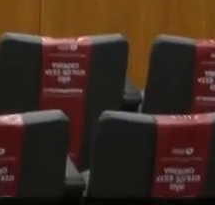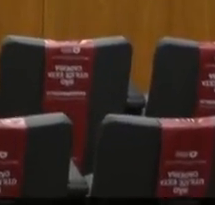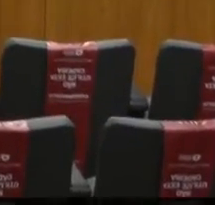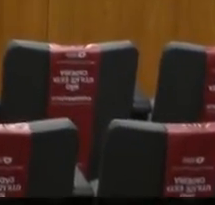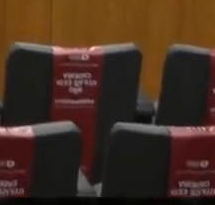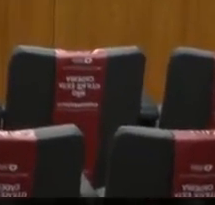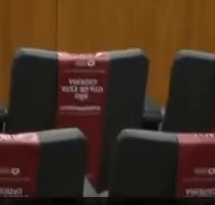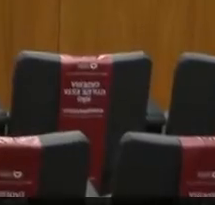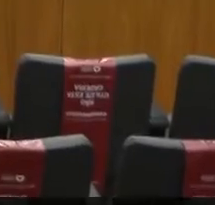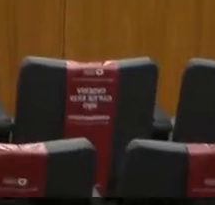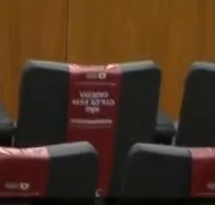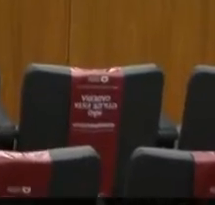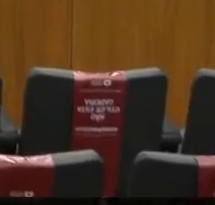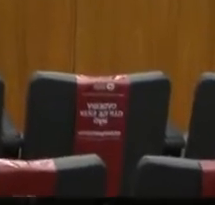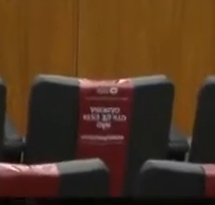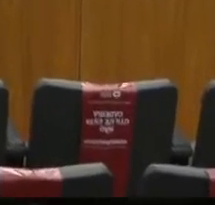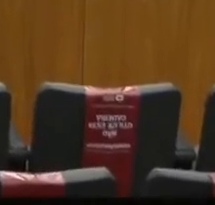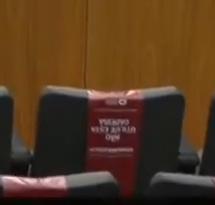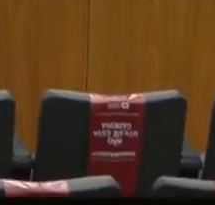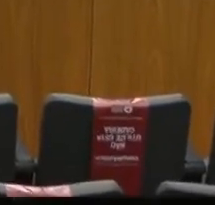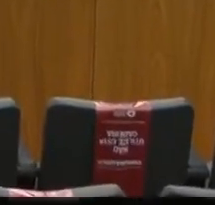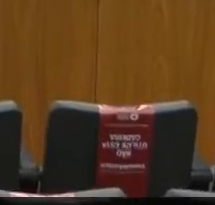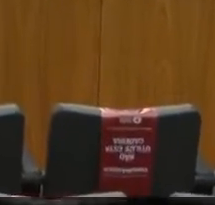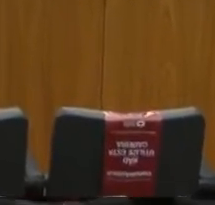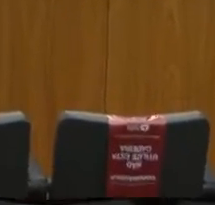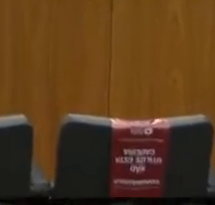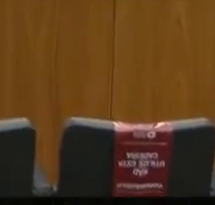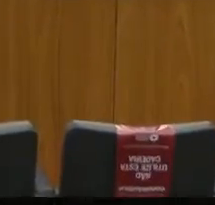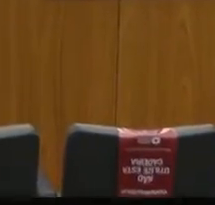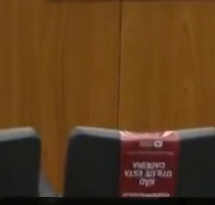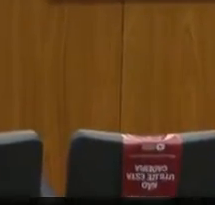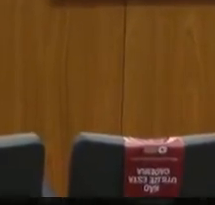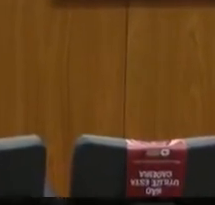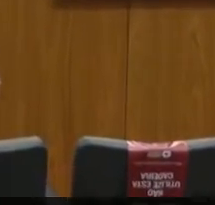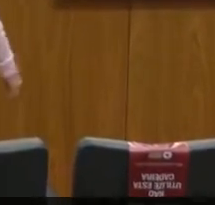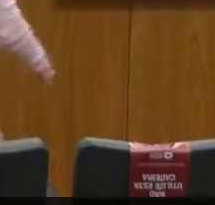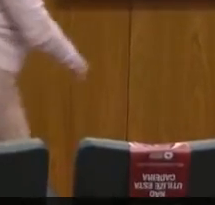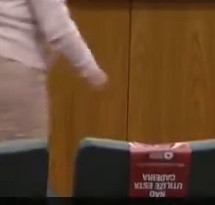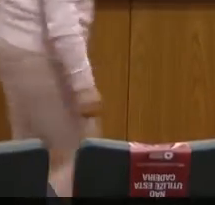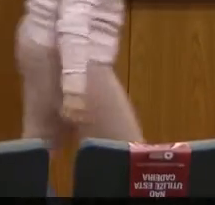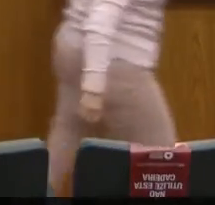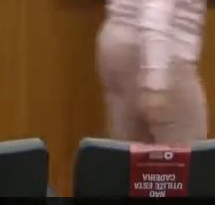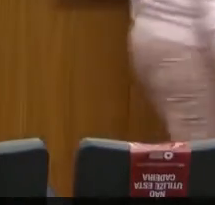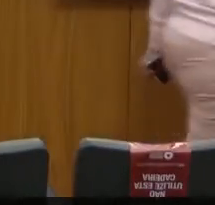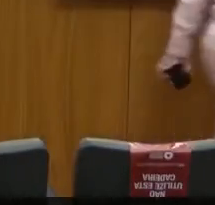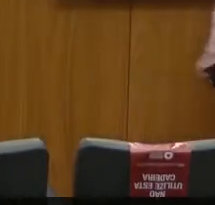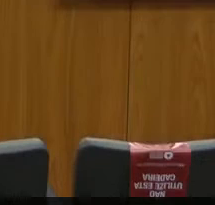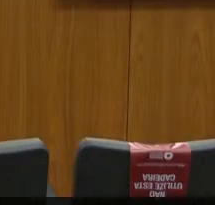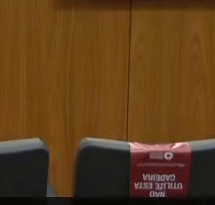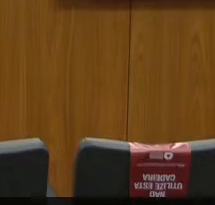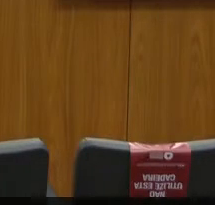você quiser eu vou tribunal que faz E aí